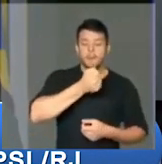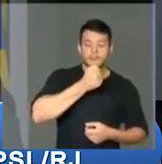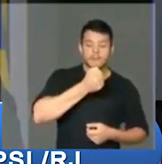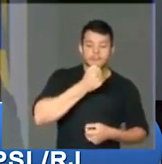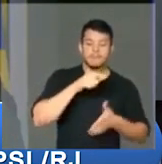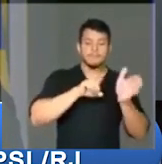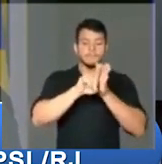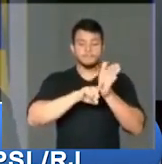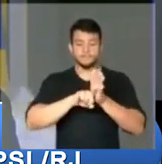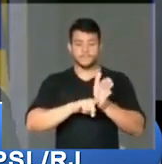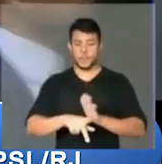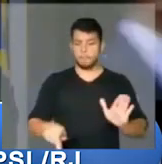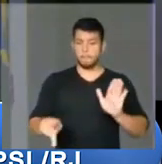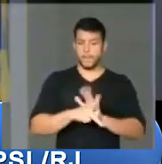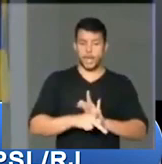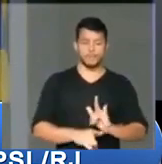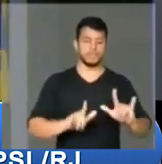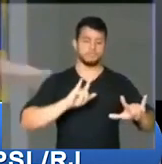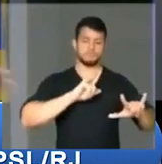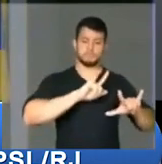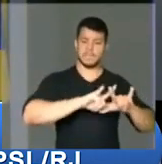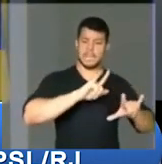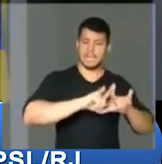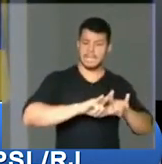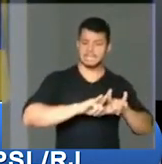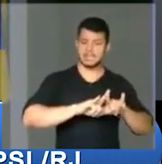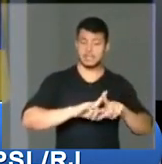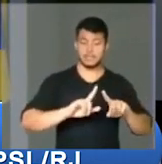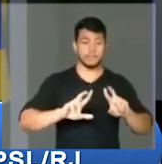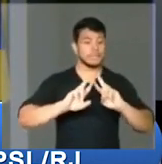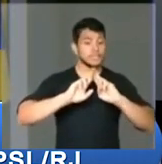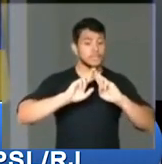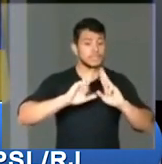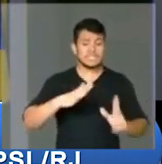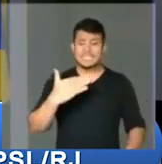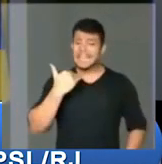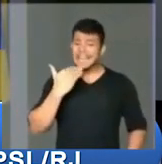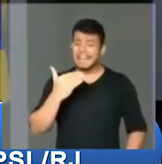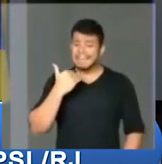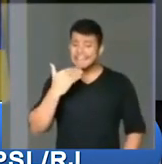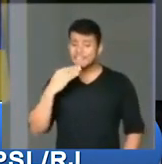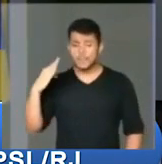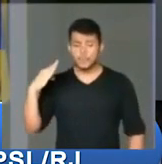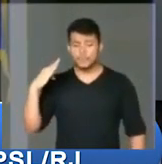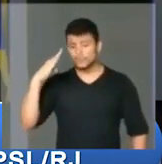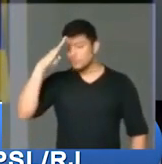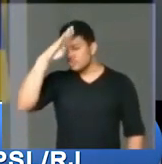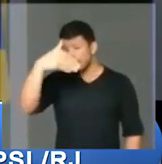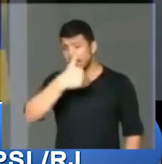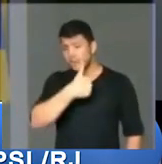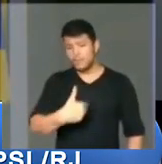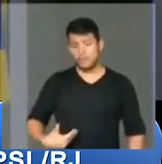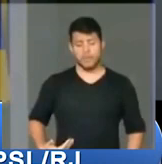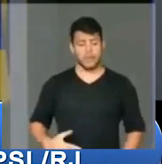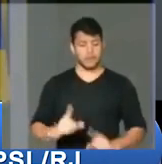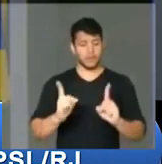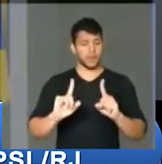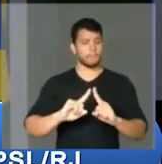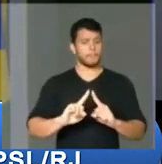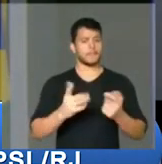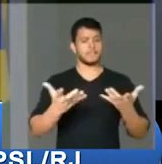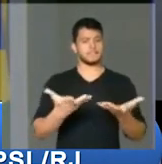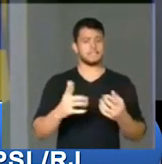a respeito de questões de milícia, que nada tem a ver com o governo, nada tem a ver com o presidente Jair Bolsonaro, mas querem fazer a